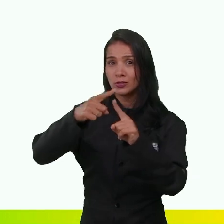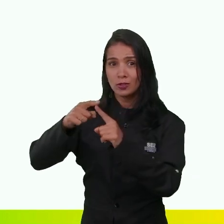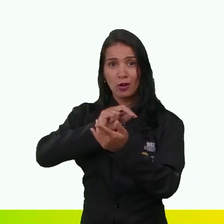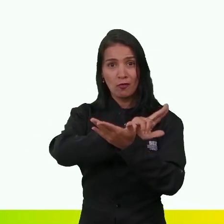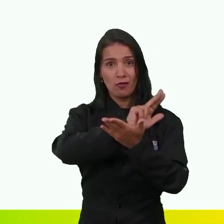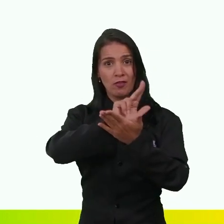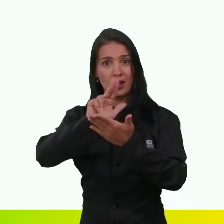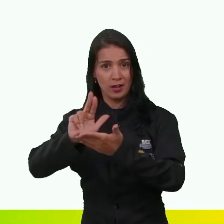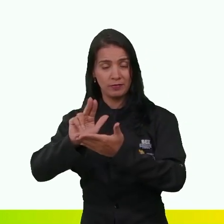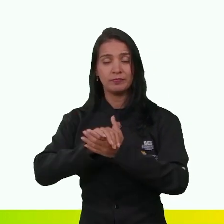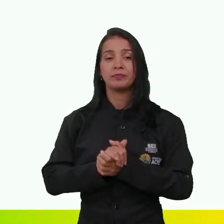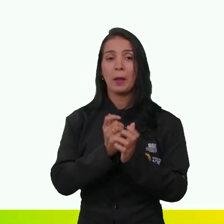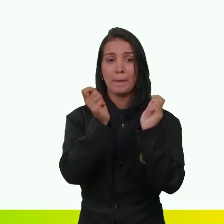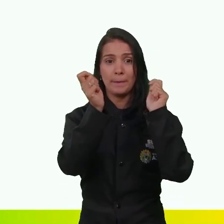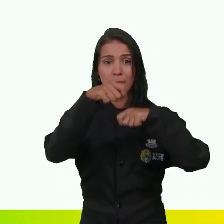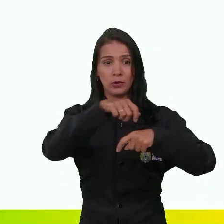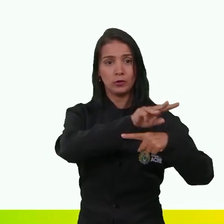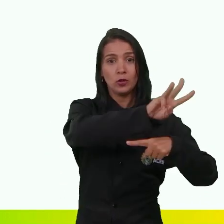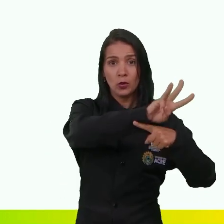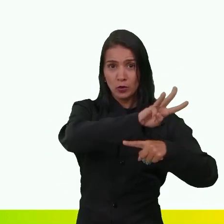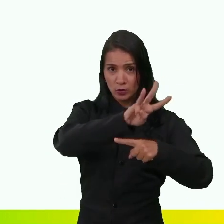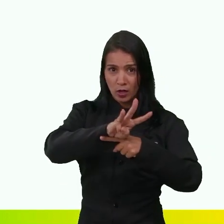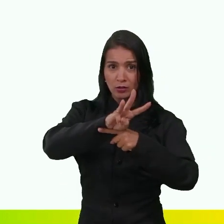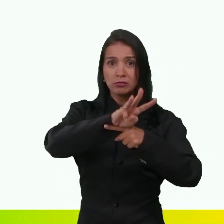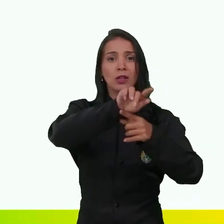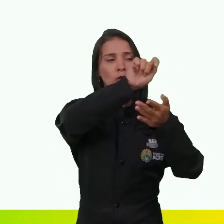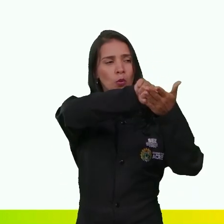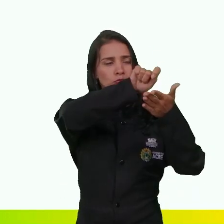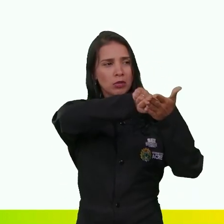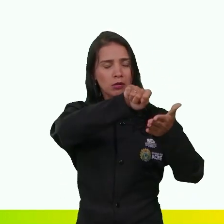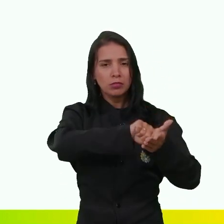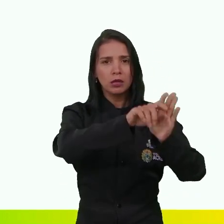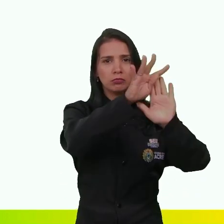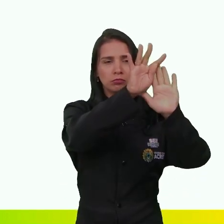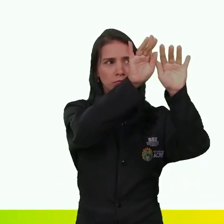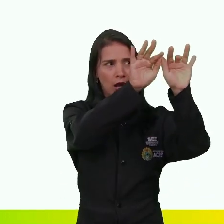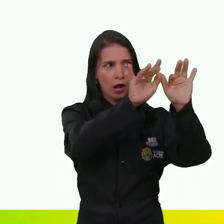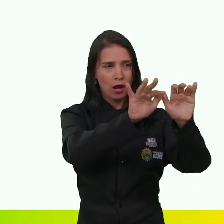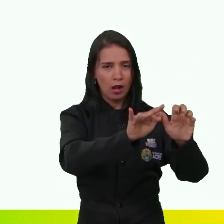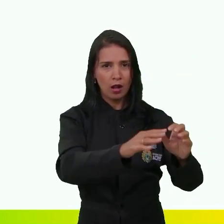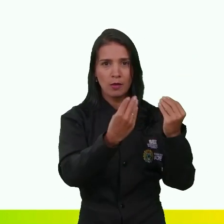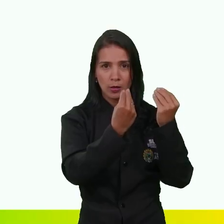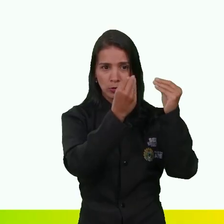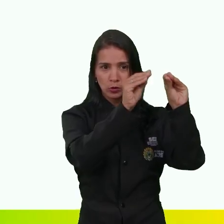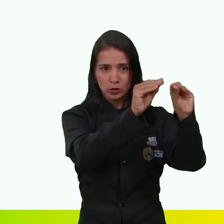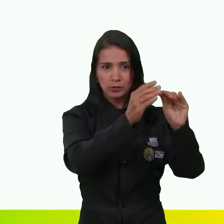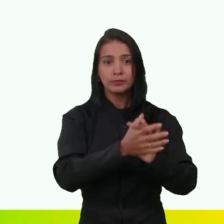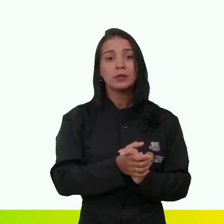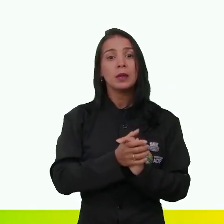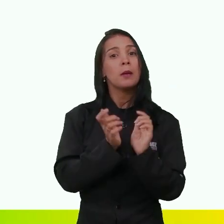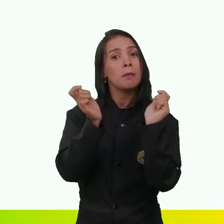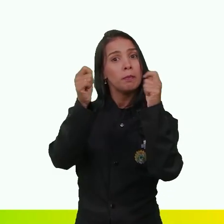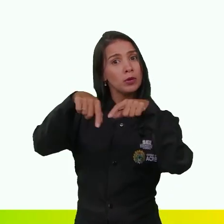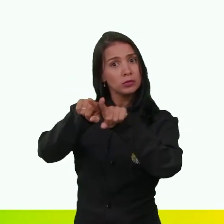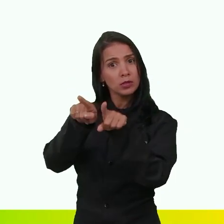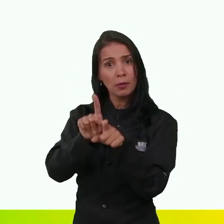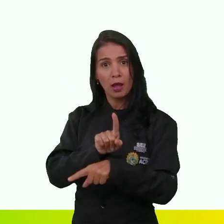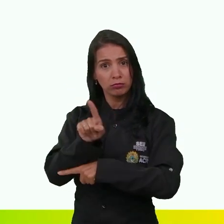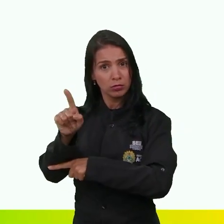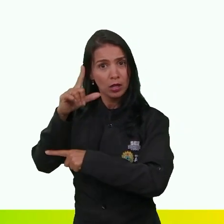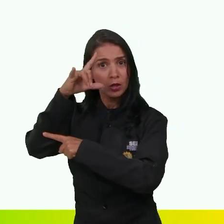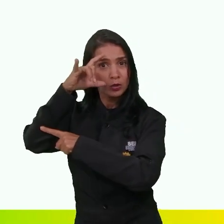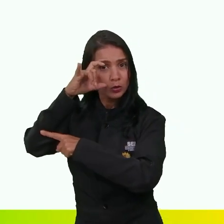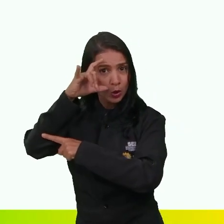pode aparecer tanto no site como um texto escrito, mas também pode aparecer lá no Instagram